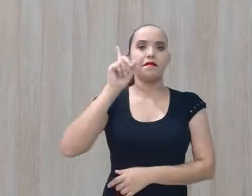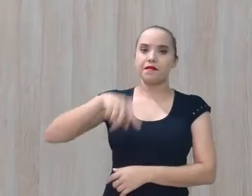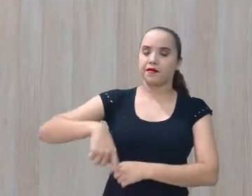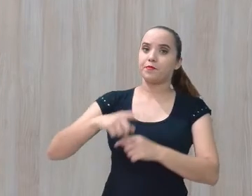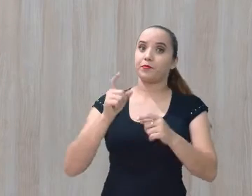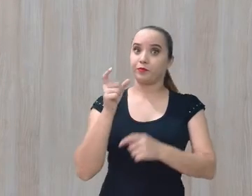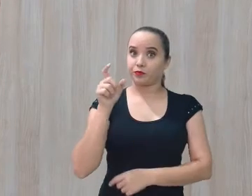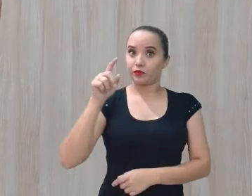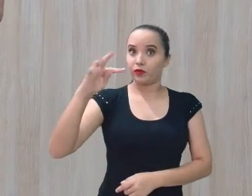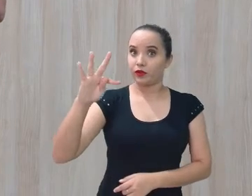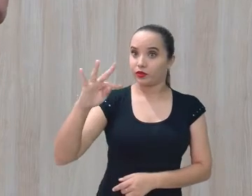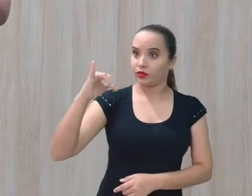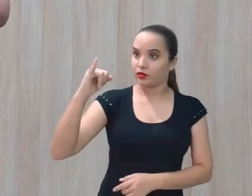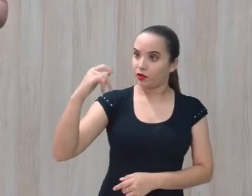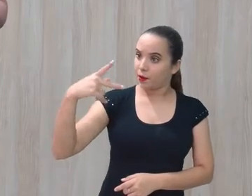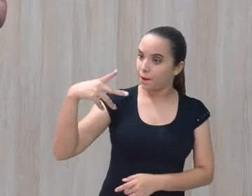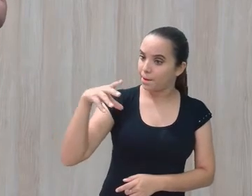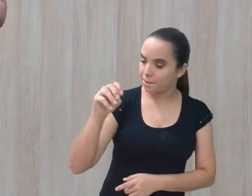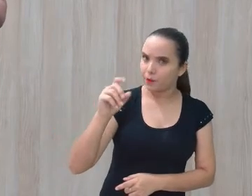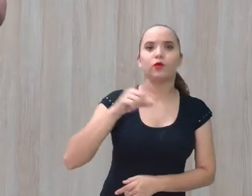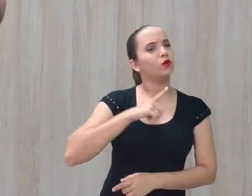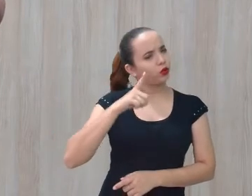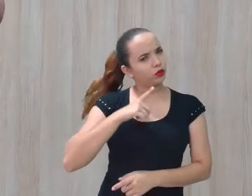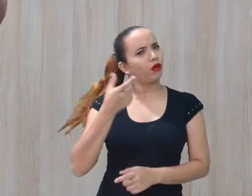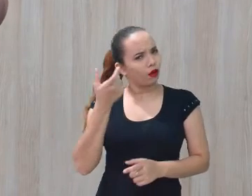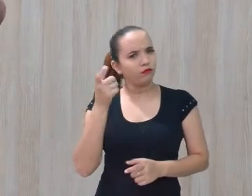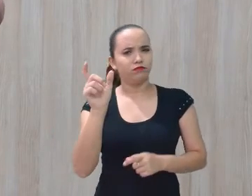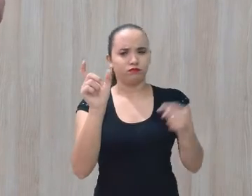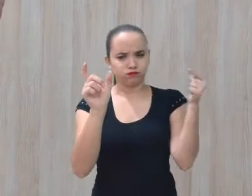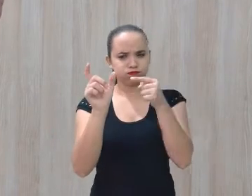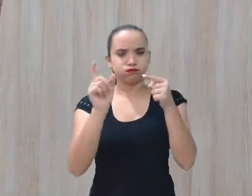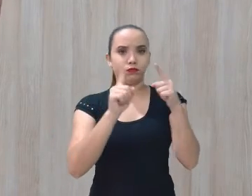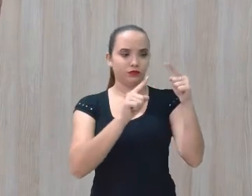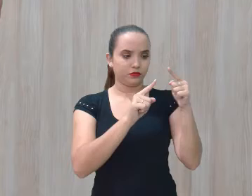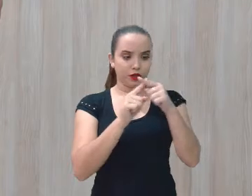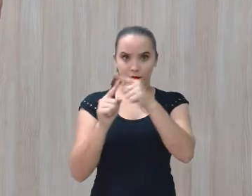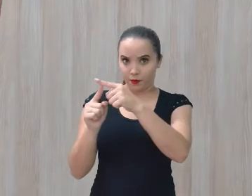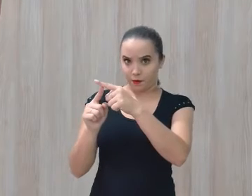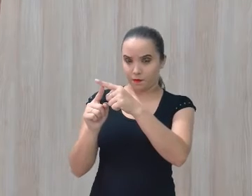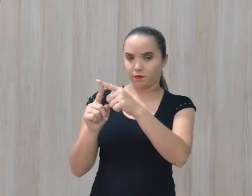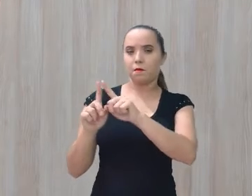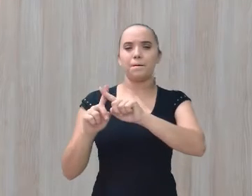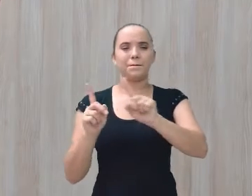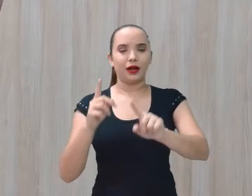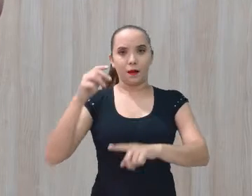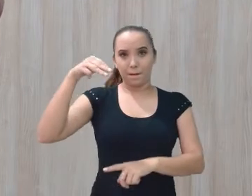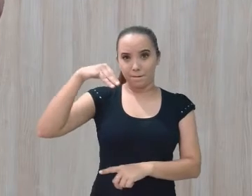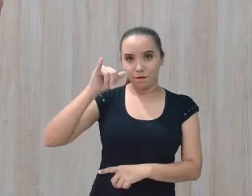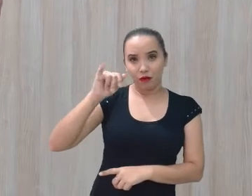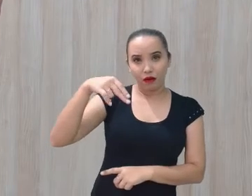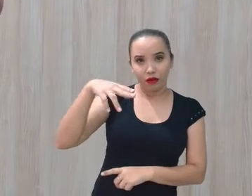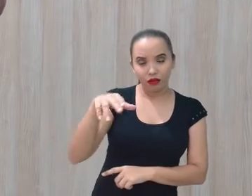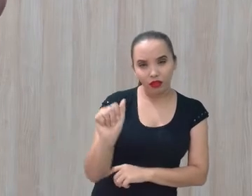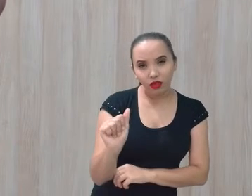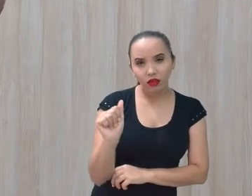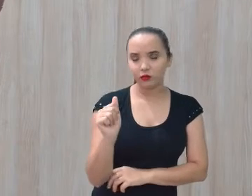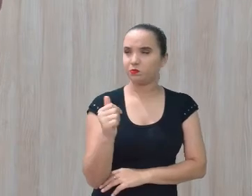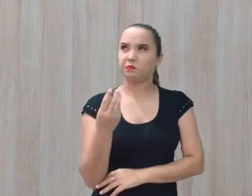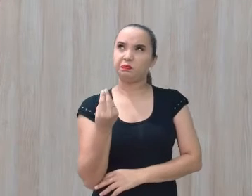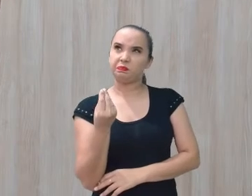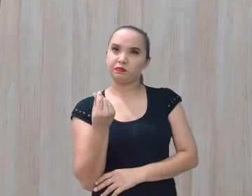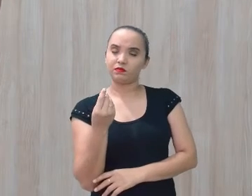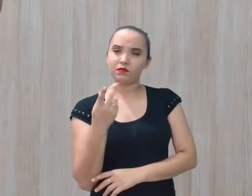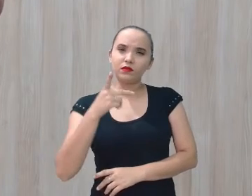nossa língua padrão. Mina, né? Nós percebemos assim que quando falamos, pronunciamos mina,